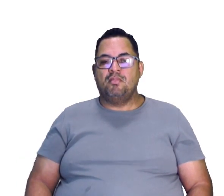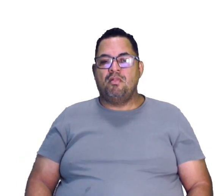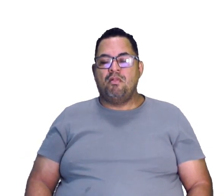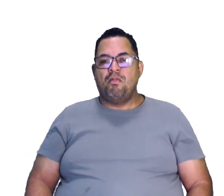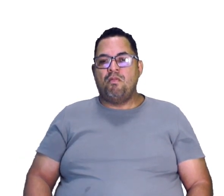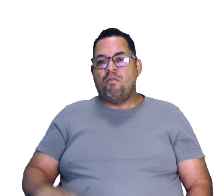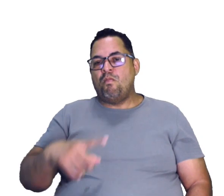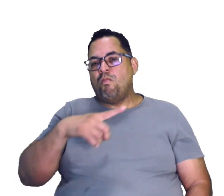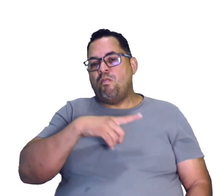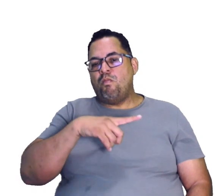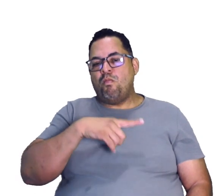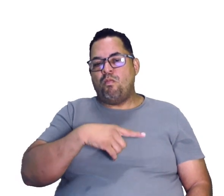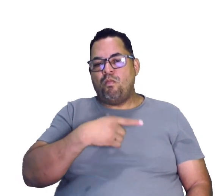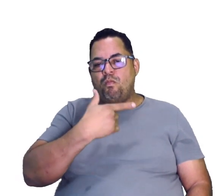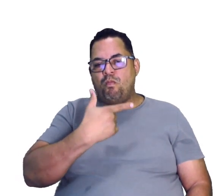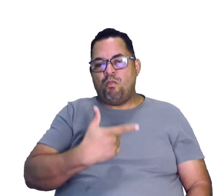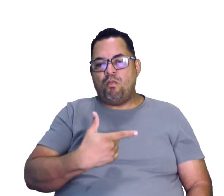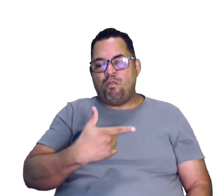Eu tenho